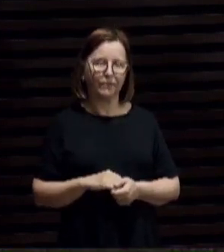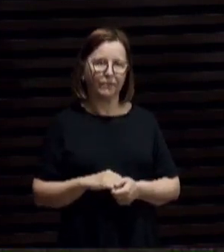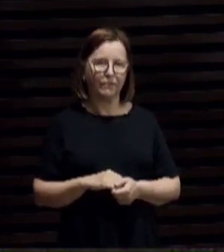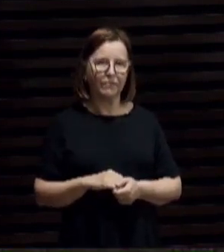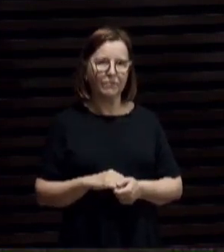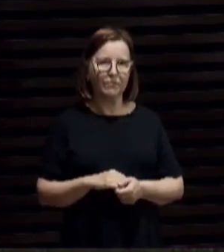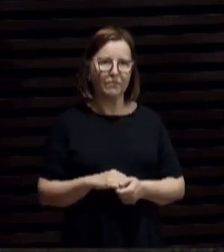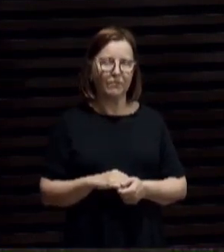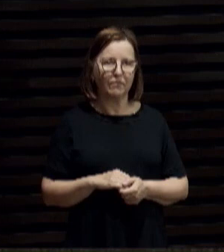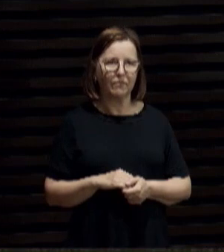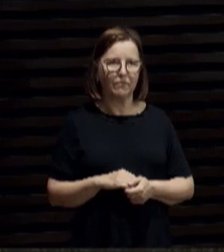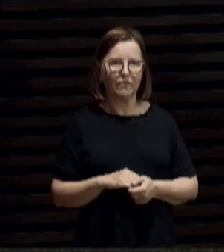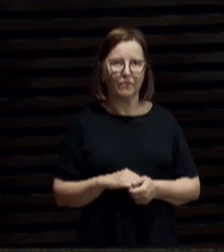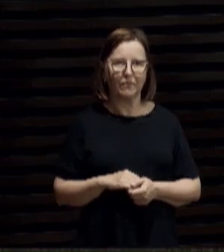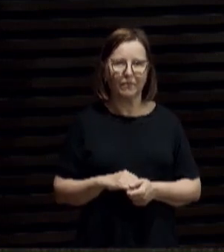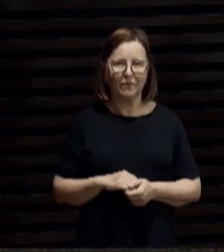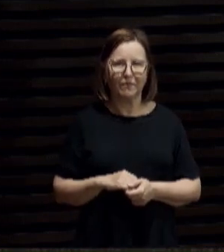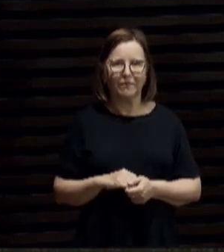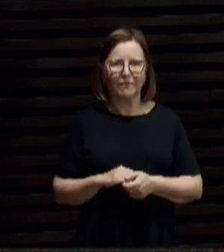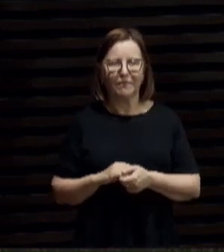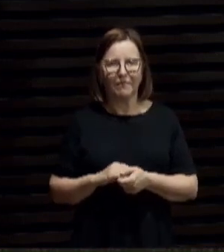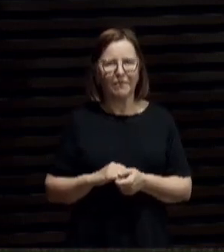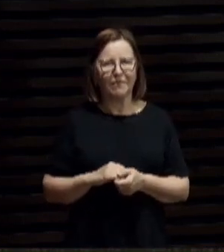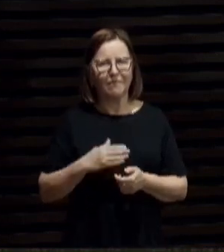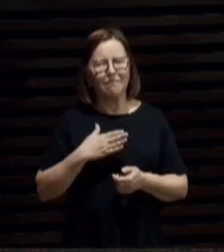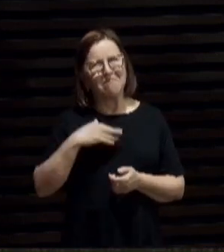Jouer, jouer, mon Dieu, mon Dieu.